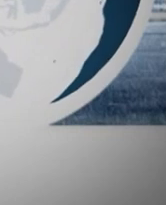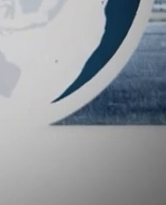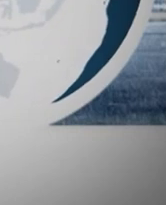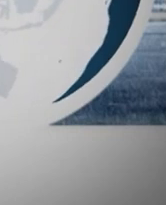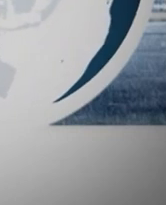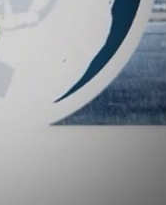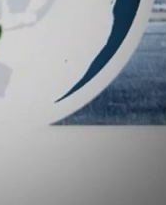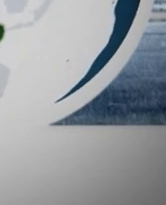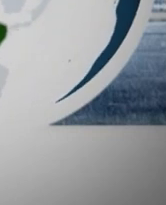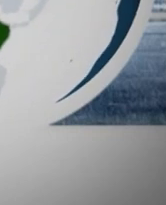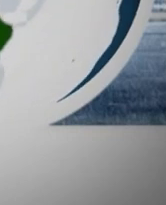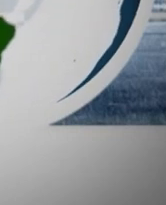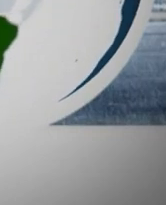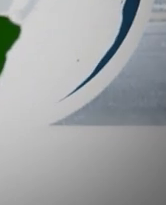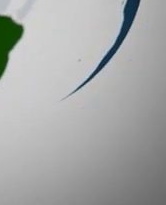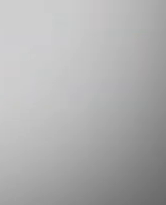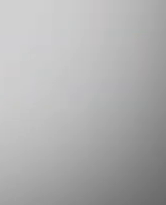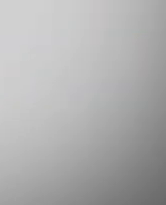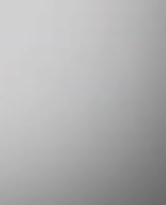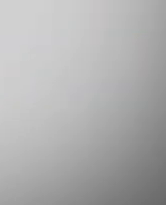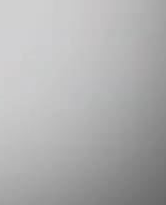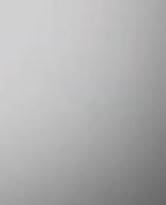Federal n